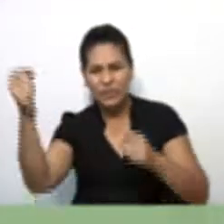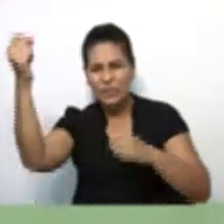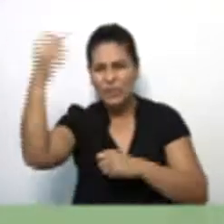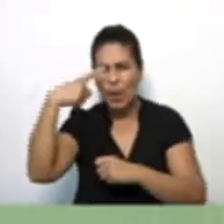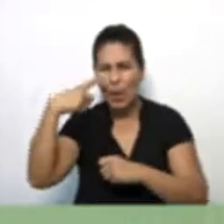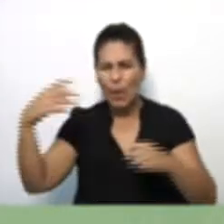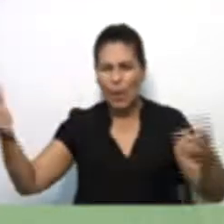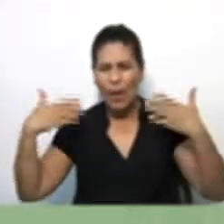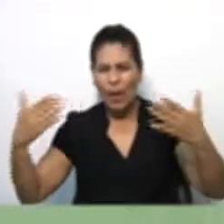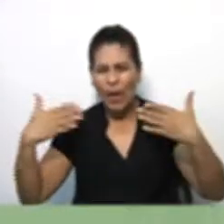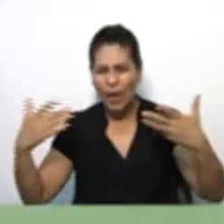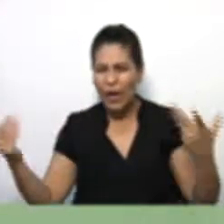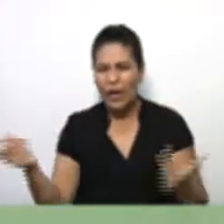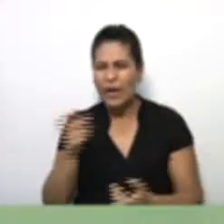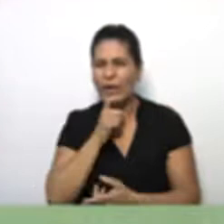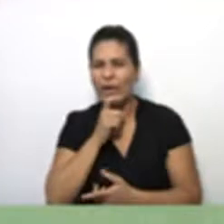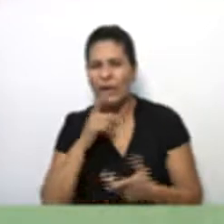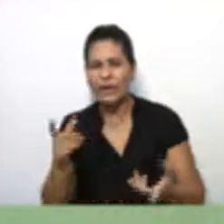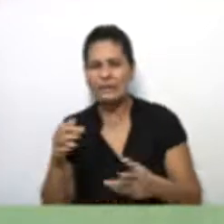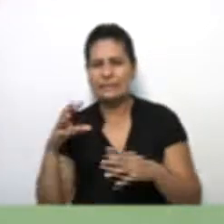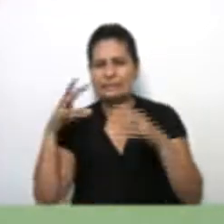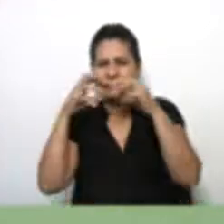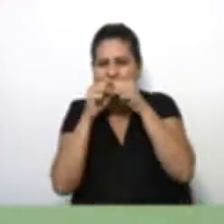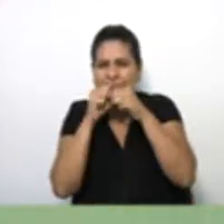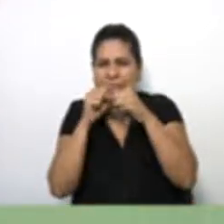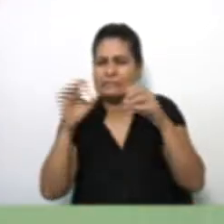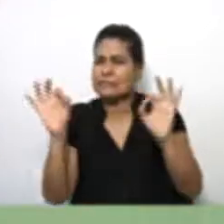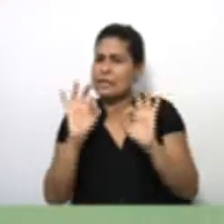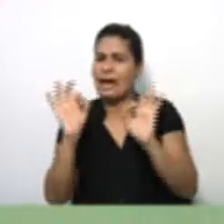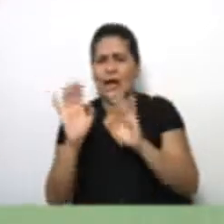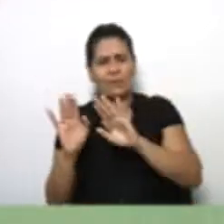frio, está chovendo, não, o tempo está muito seco, não sei. Não,